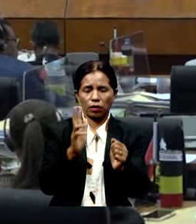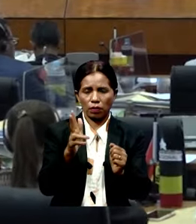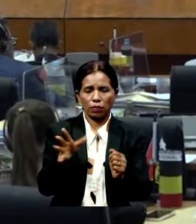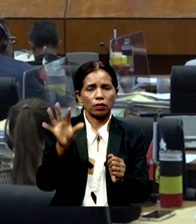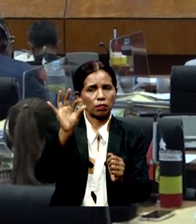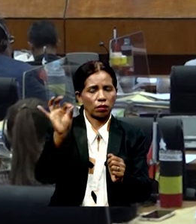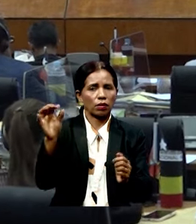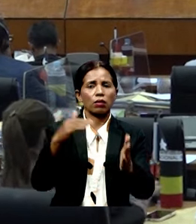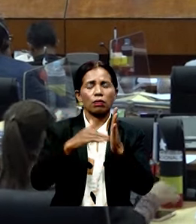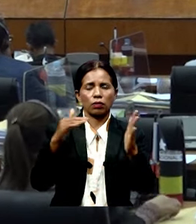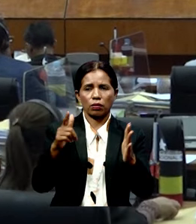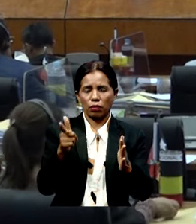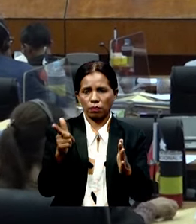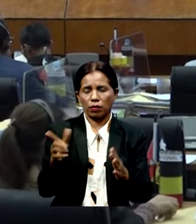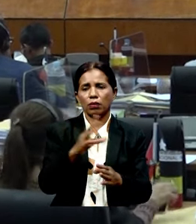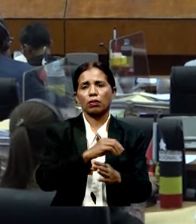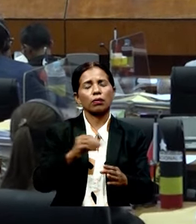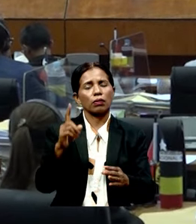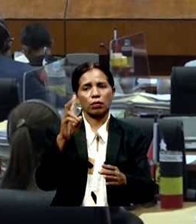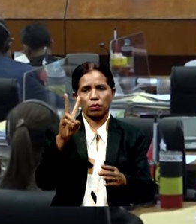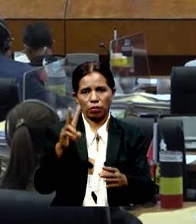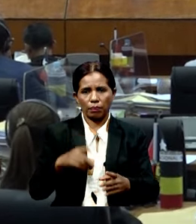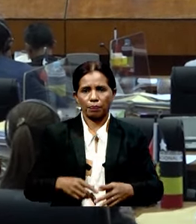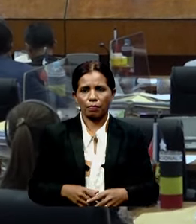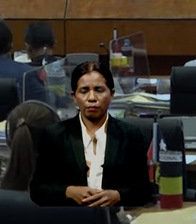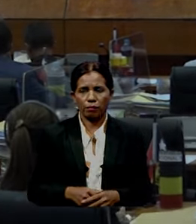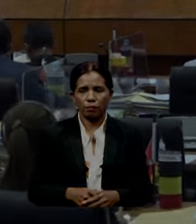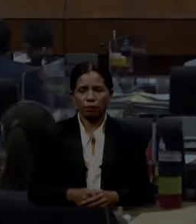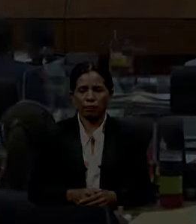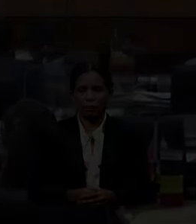kontra rua nulu no abstensa rua. Adriano Verdial, Jaime dos Santos, Ziemen.